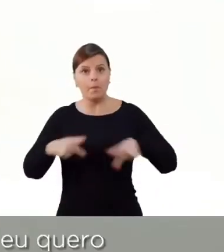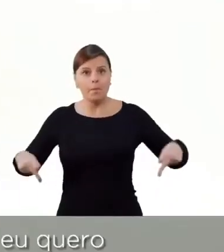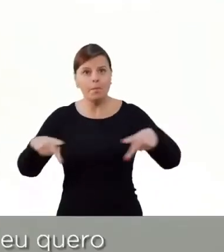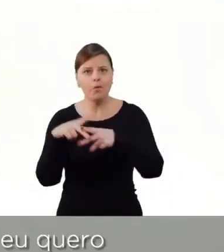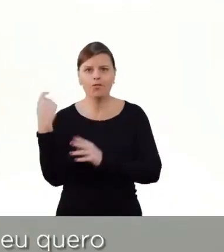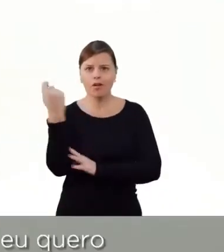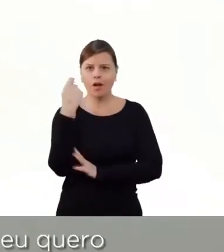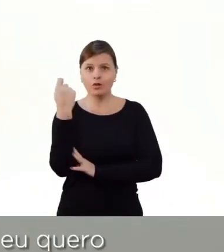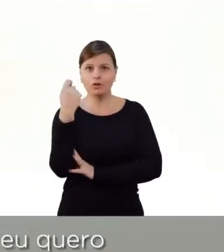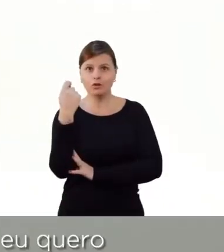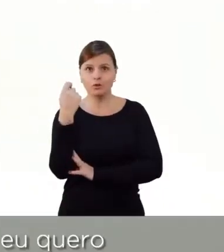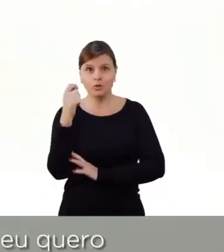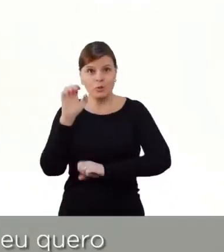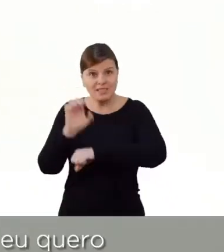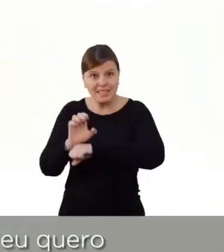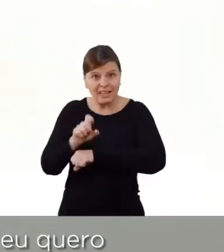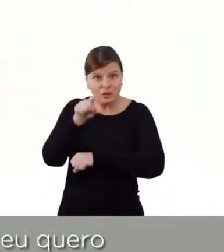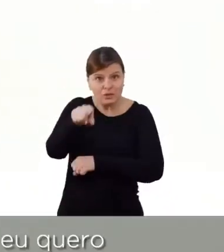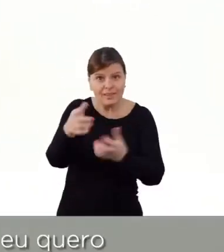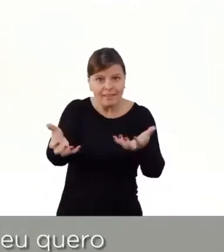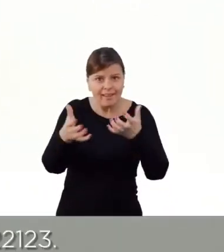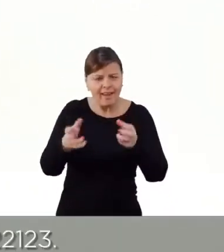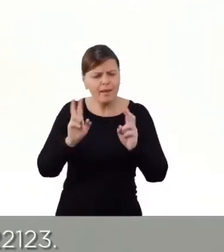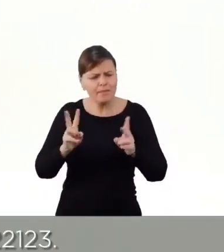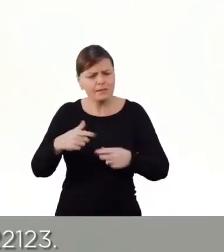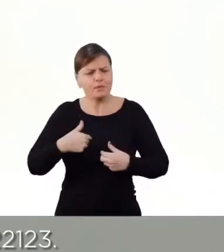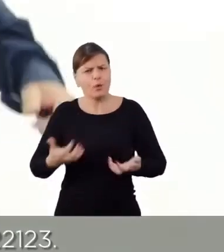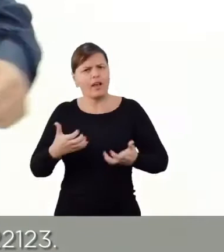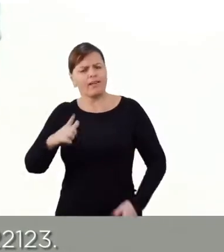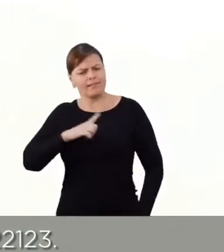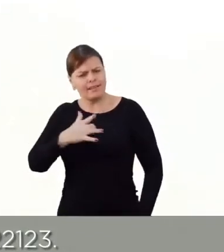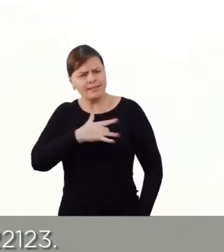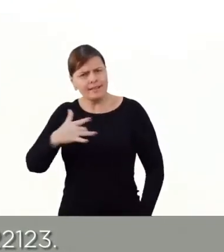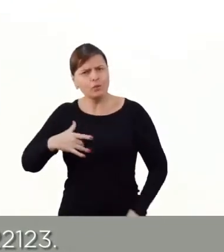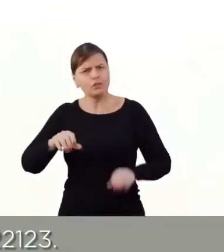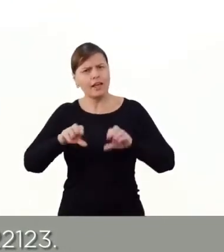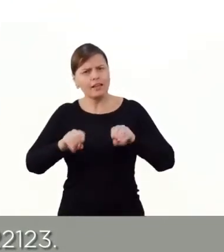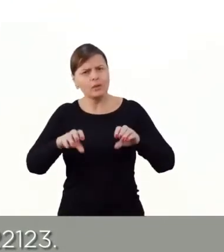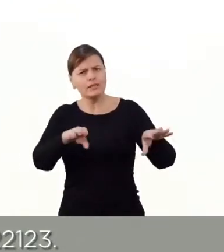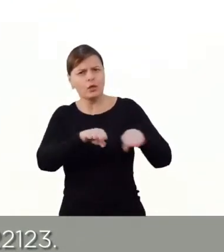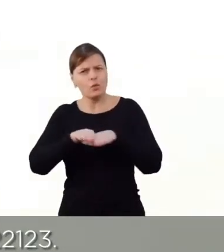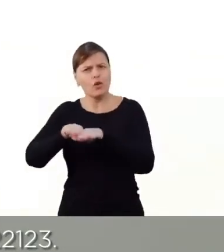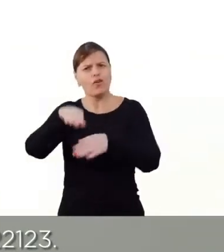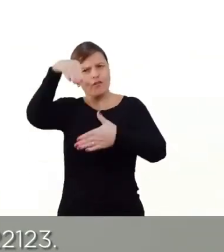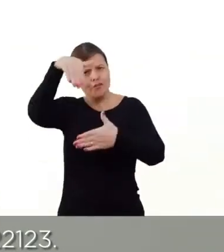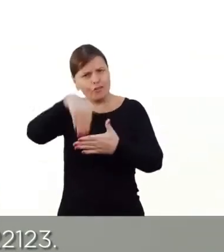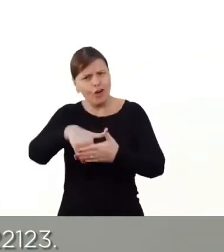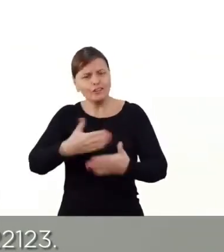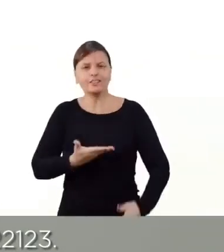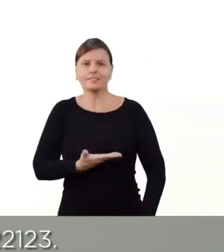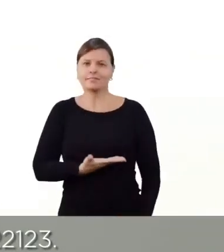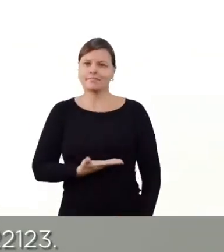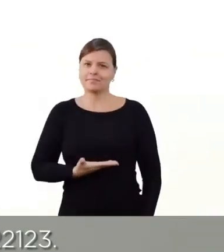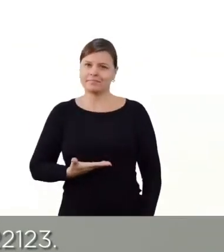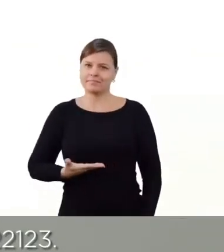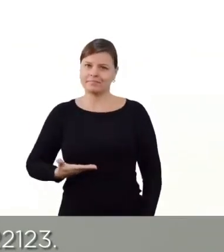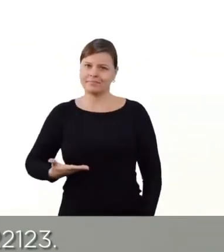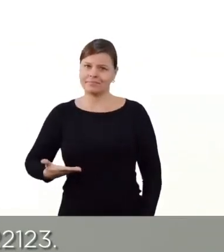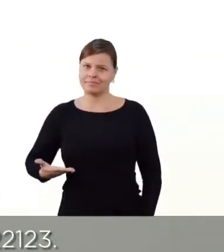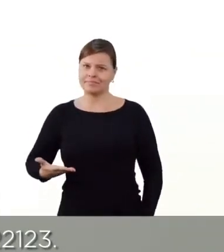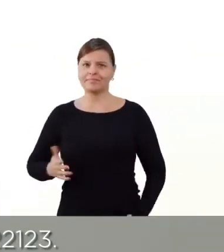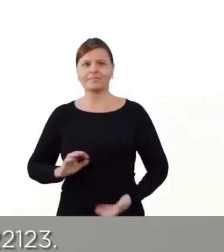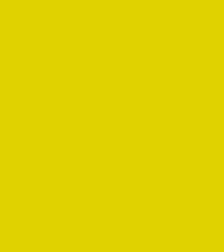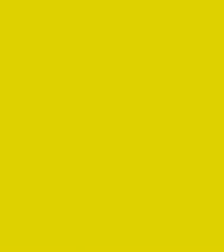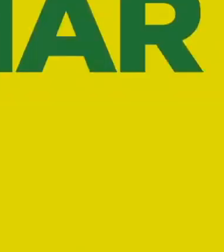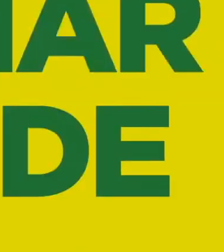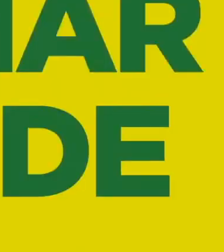Povo gaúcho, o Rio Grande que você quer é o mesmo que eu quero, com saúde, educação e igualdade. Vote Solano Silva,